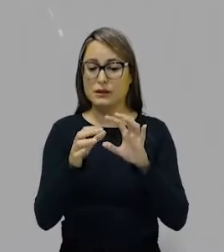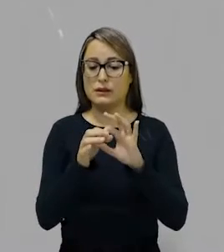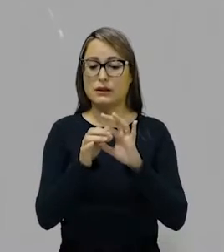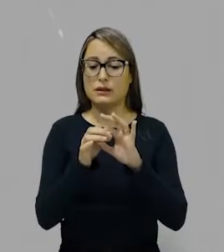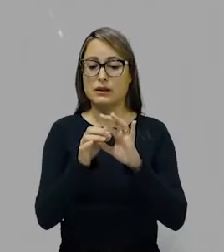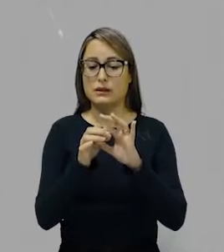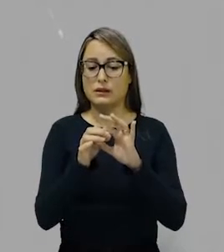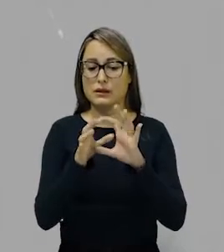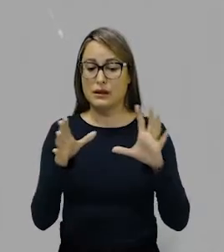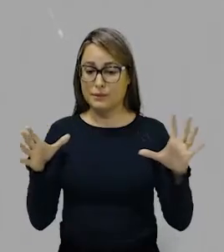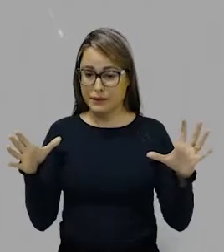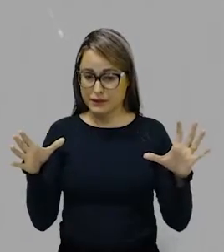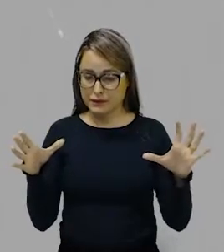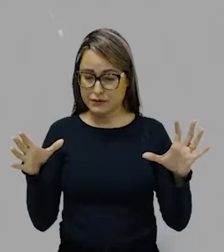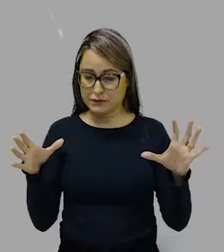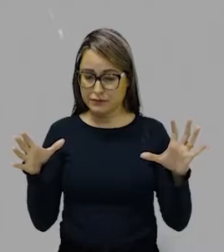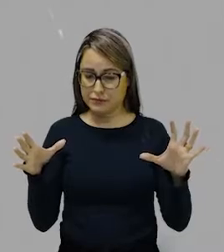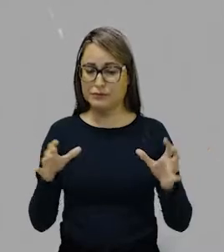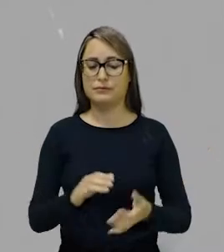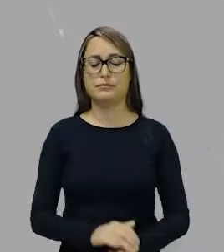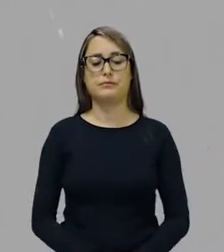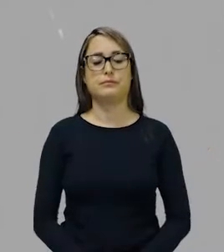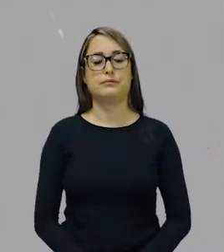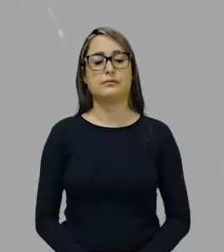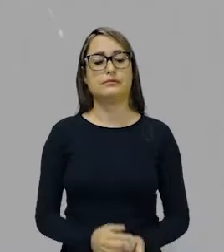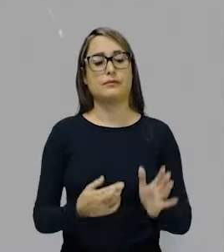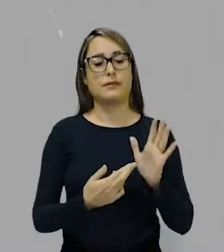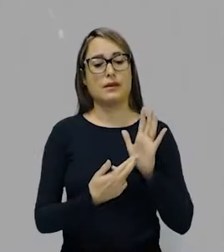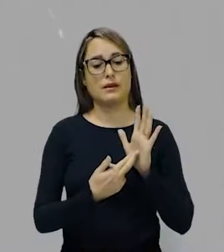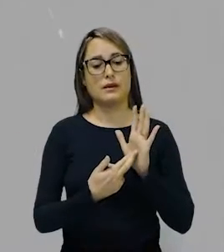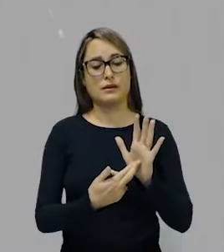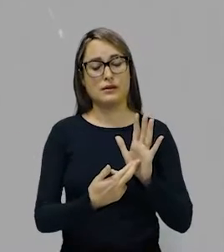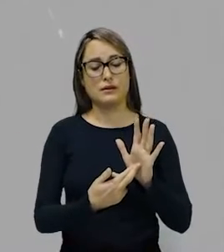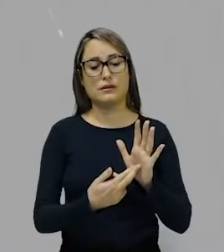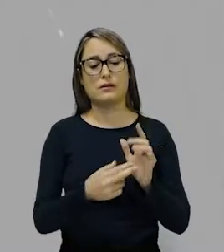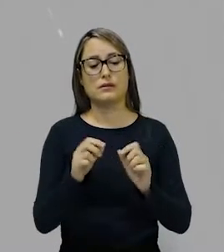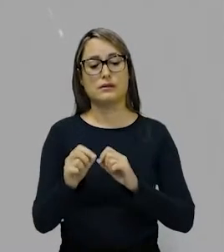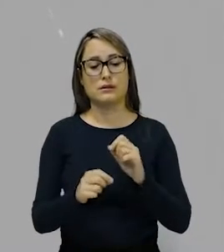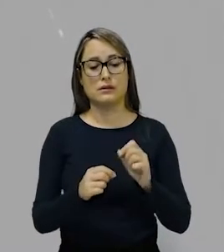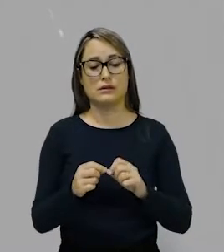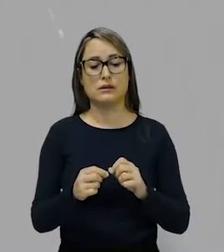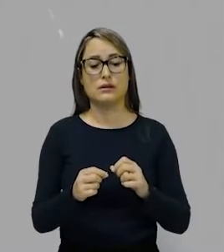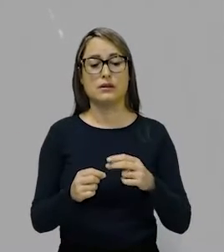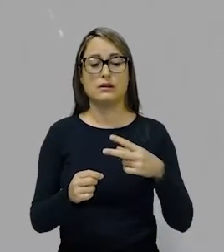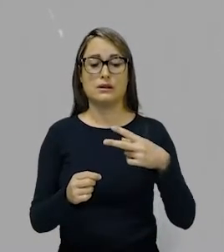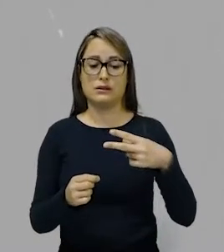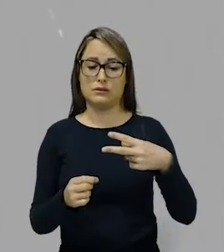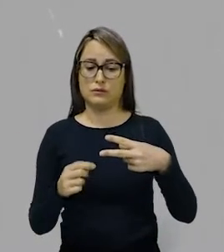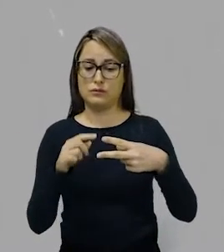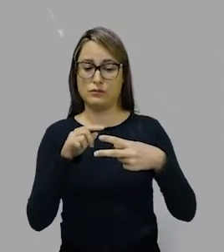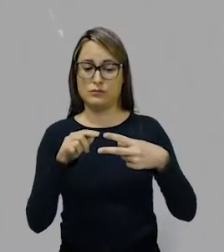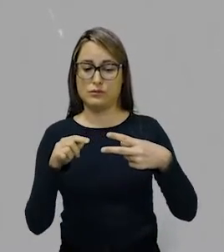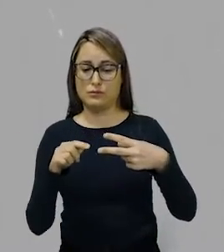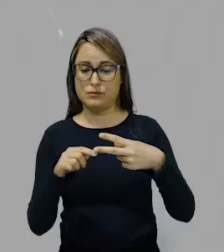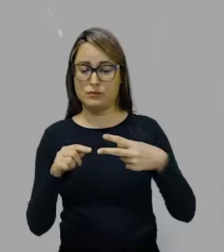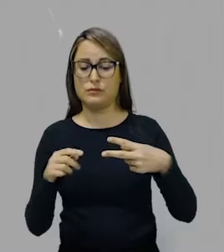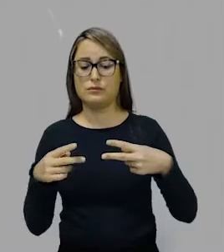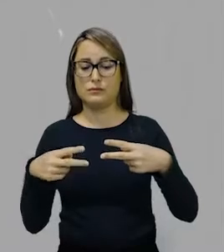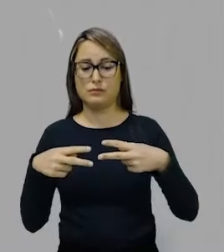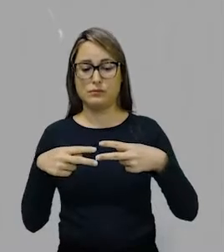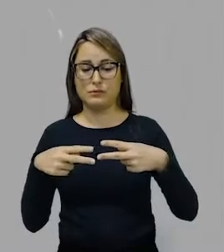cadeia aberta. E, nesse caso, ele deve apresentar uma ligação dupla. Então, só pode ser a letra B,